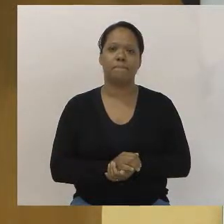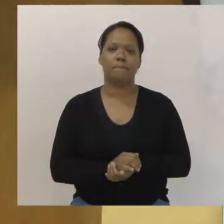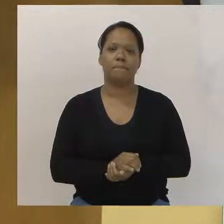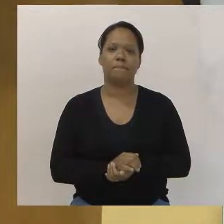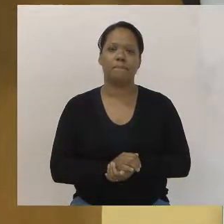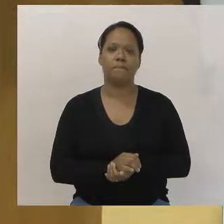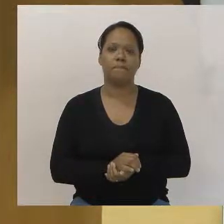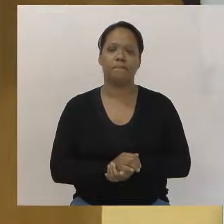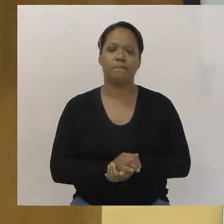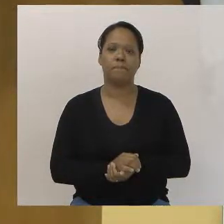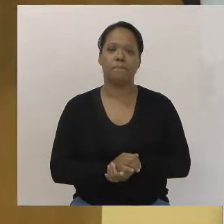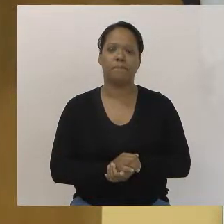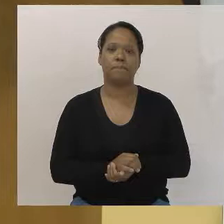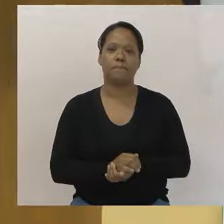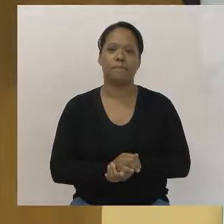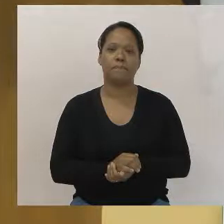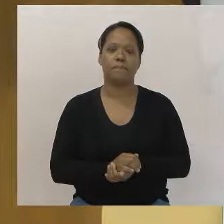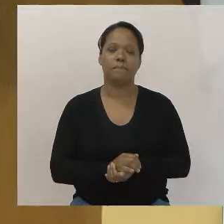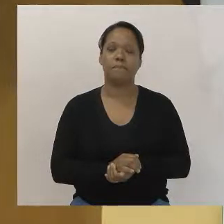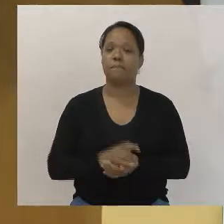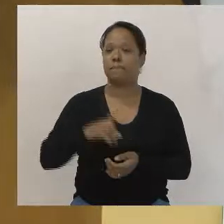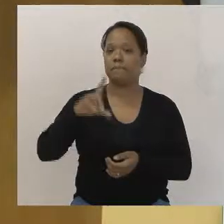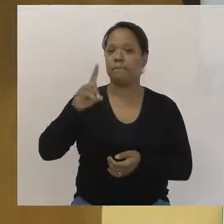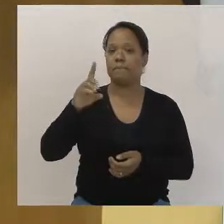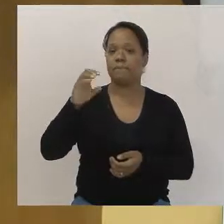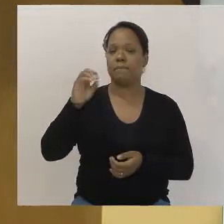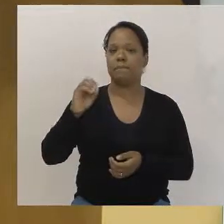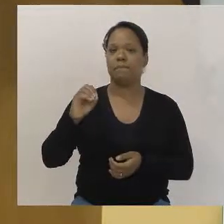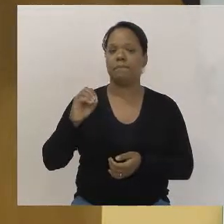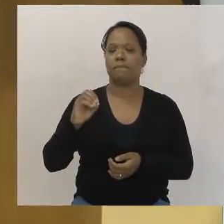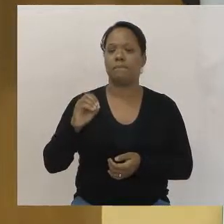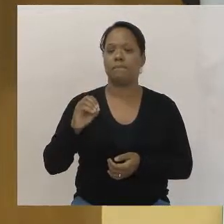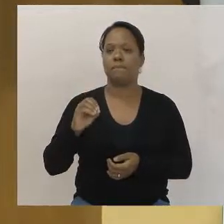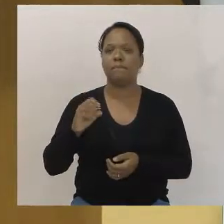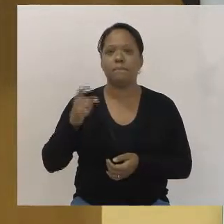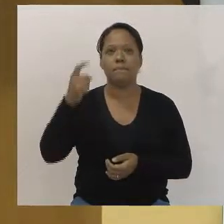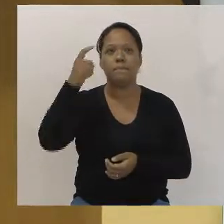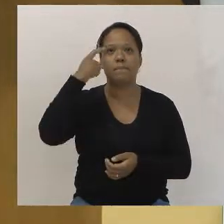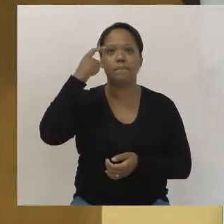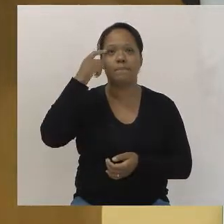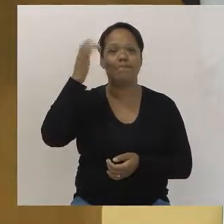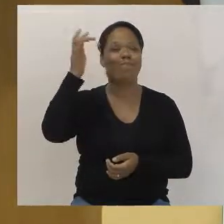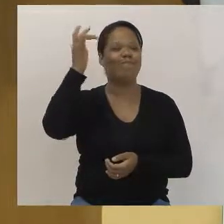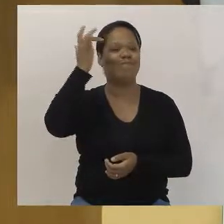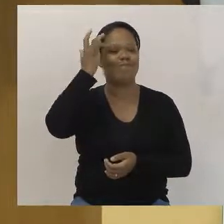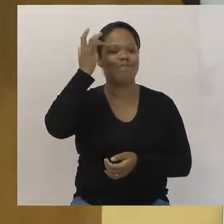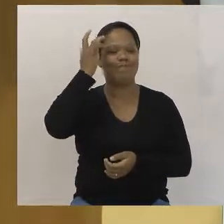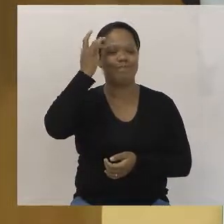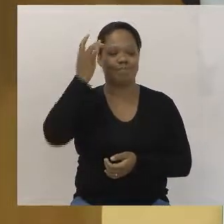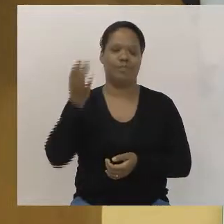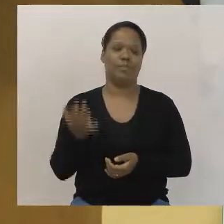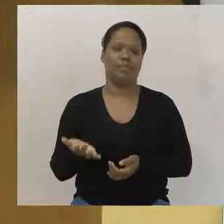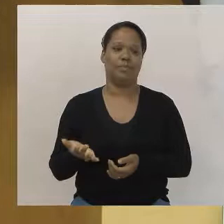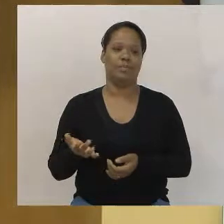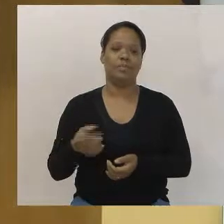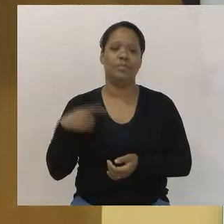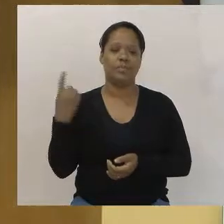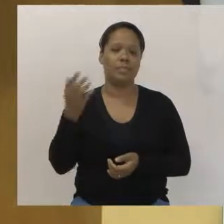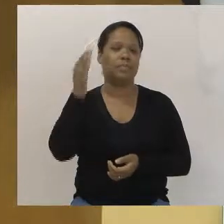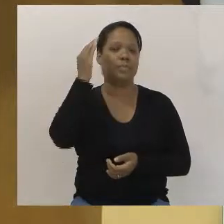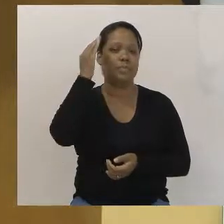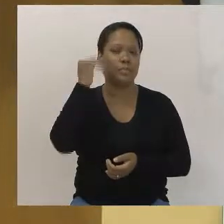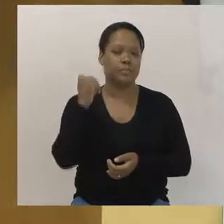orçamento malucelli de ó os pés no chão com os pés no chão porque nós sabemos